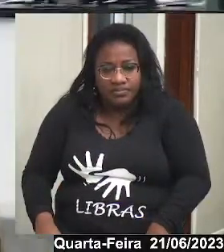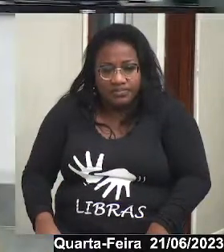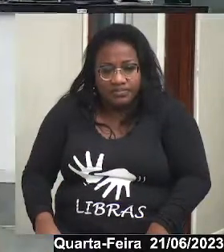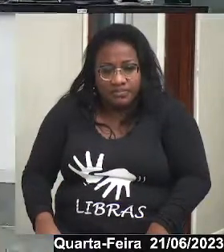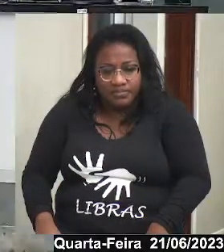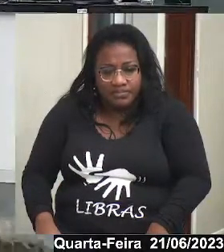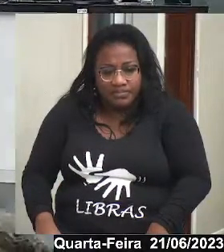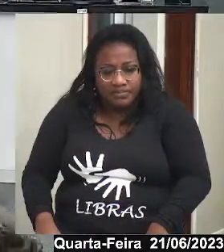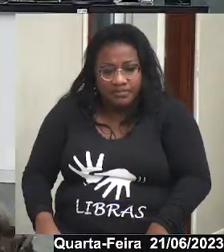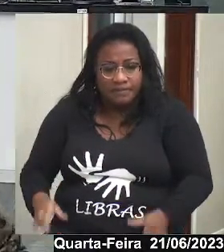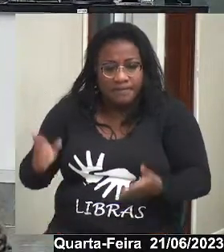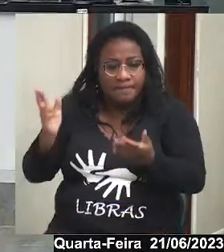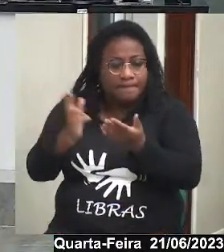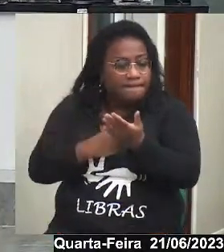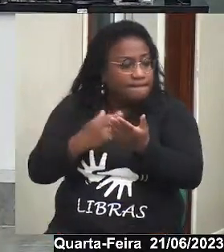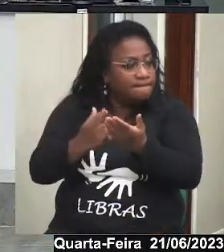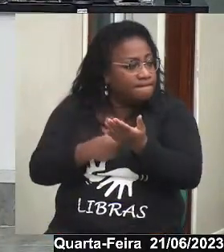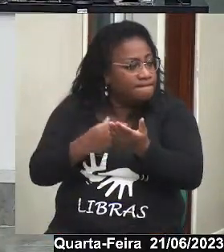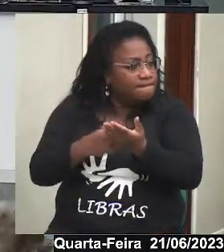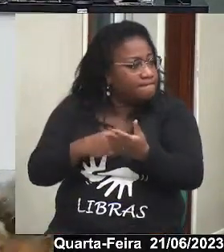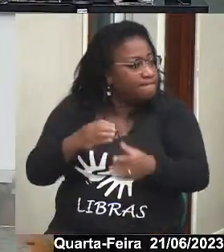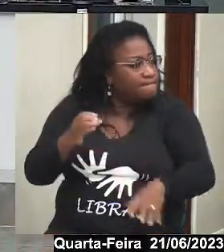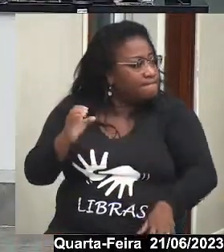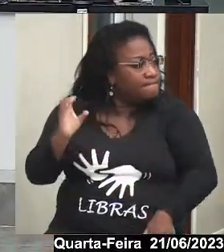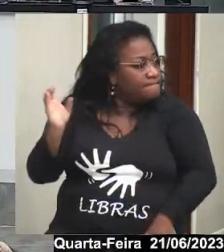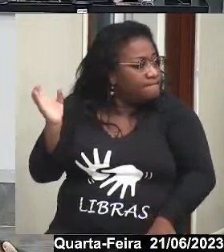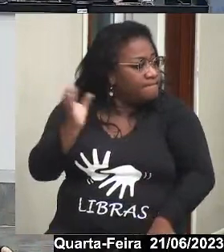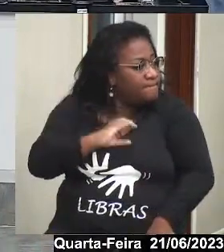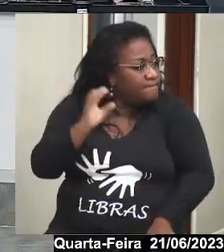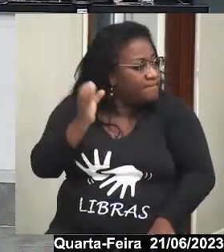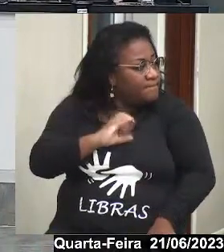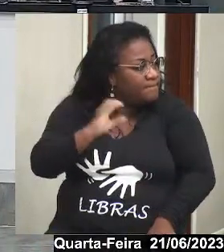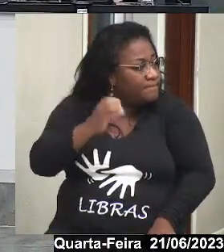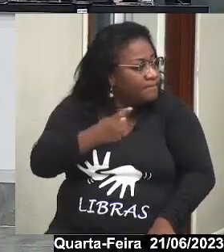secretário que leia o requerimento de urgência